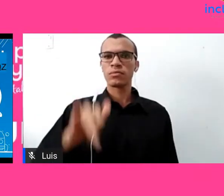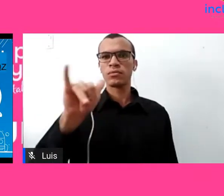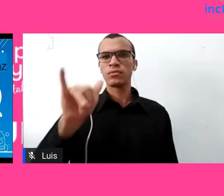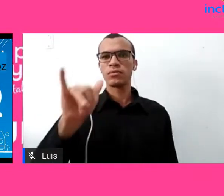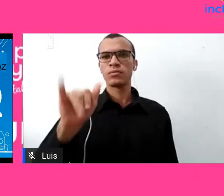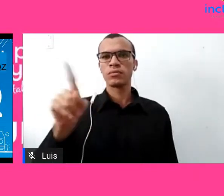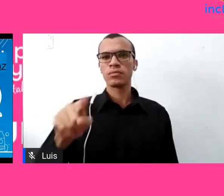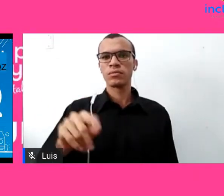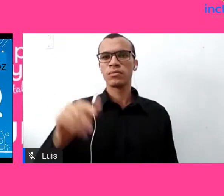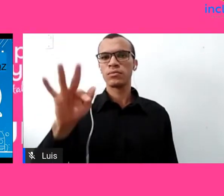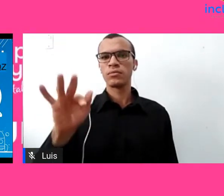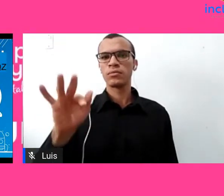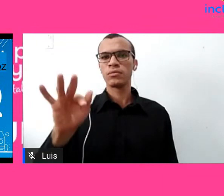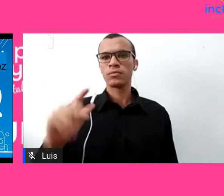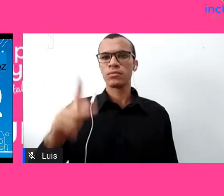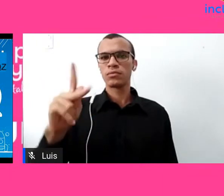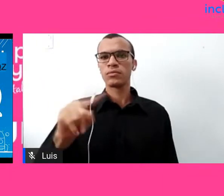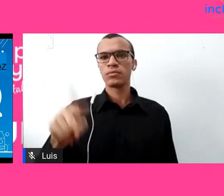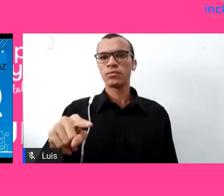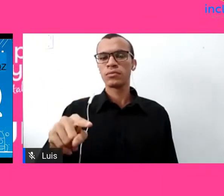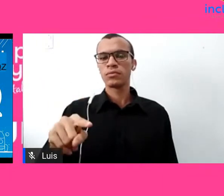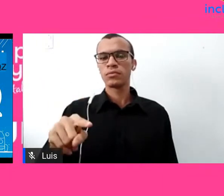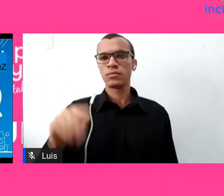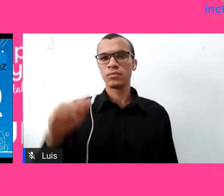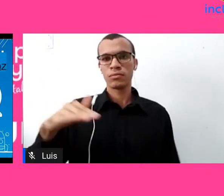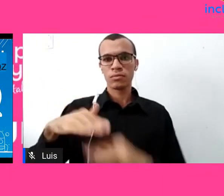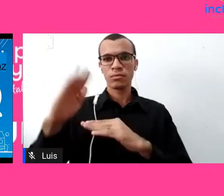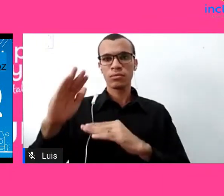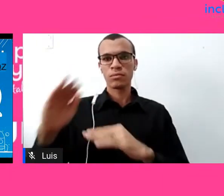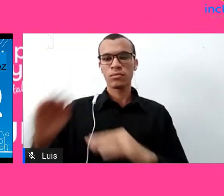encurtador.com.br/YZFKZ. FKZ maiúsculo.